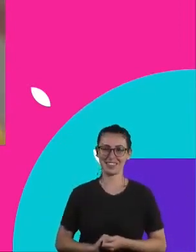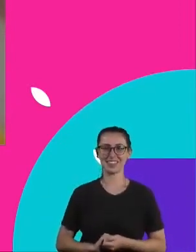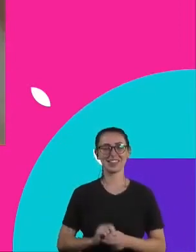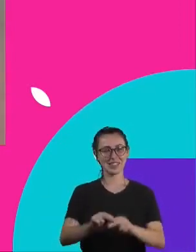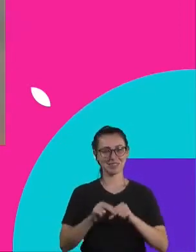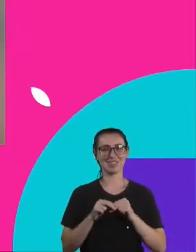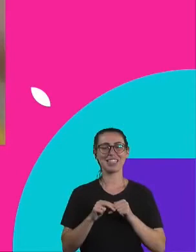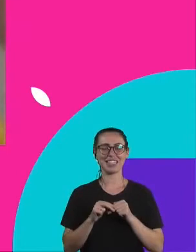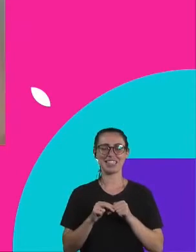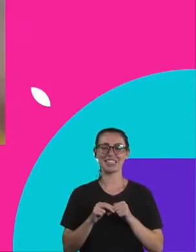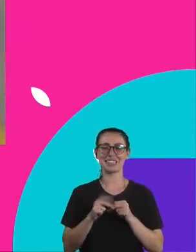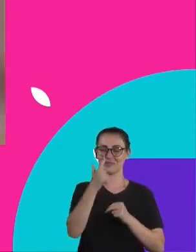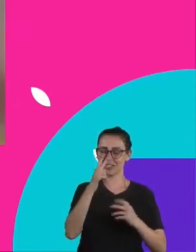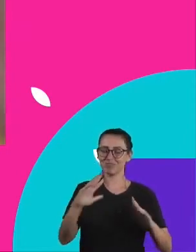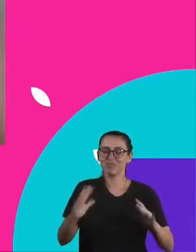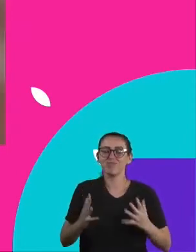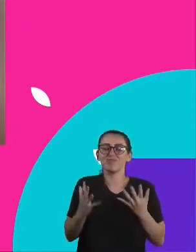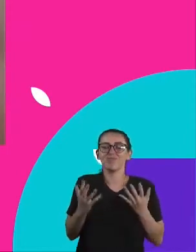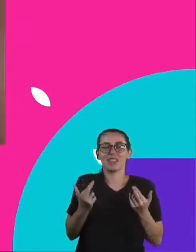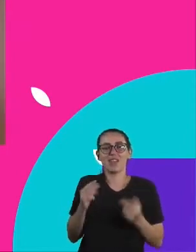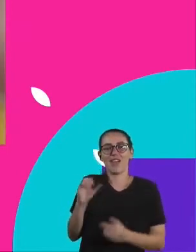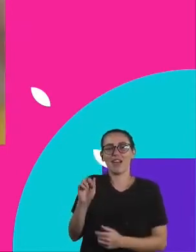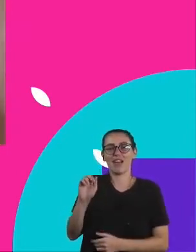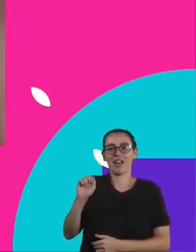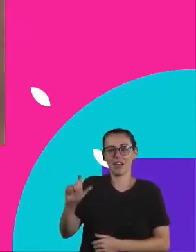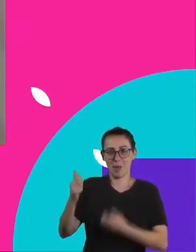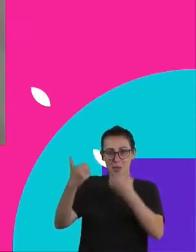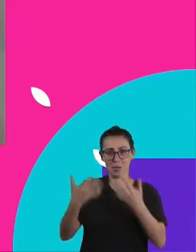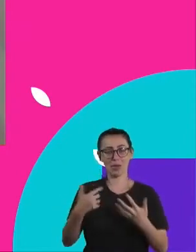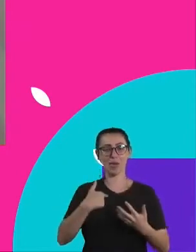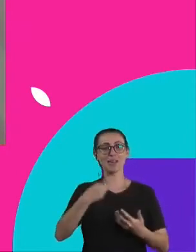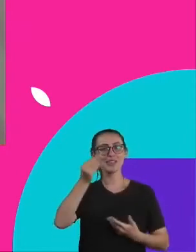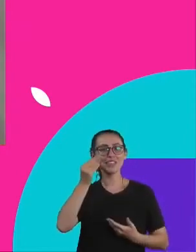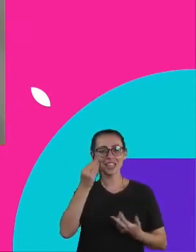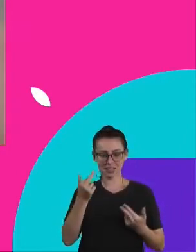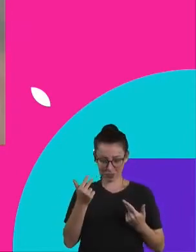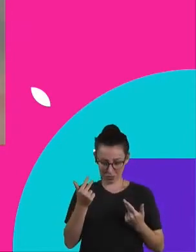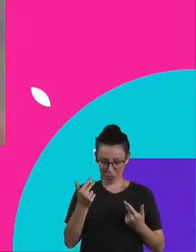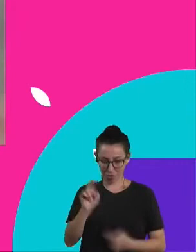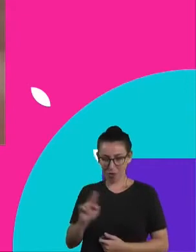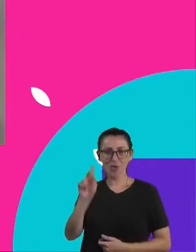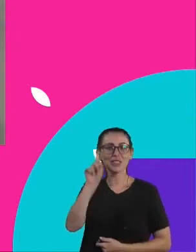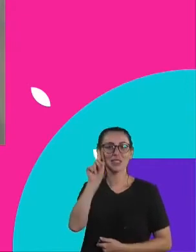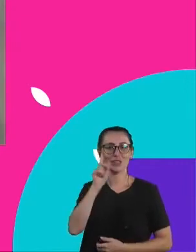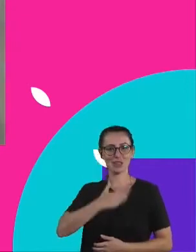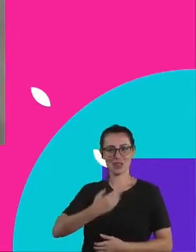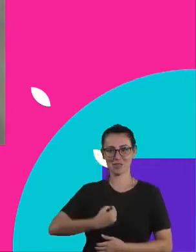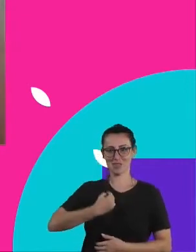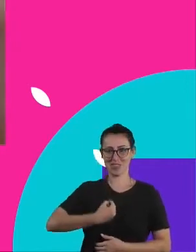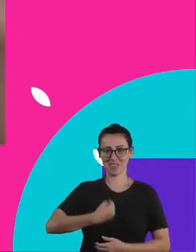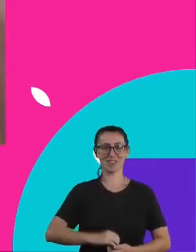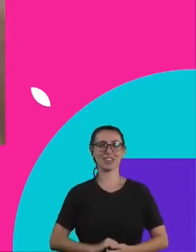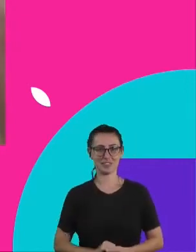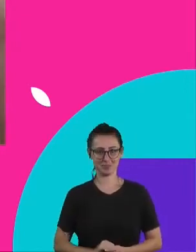alegria, essa molecagem cearense eu tento acompanhar também pela minha vida. E aí o Gugável, depois